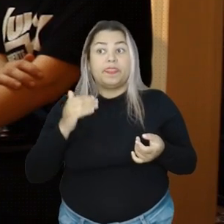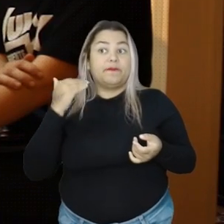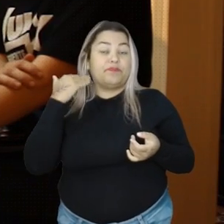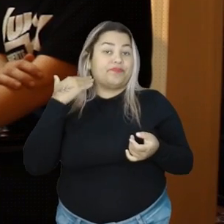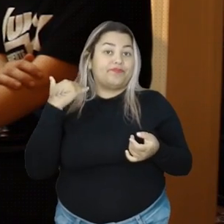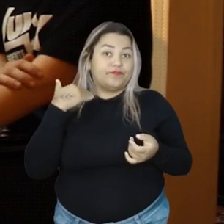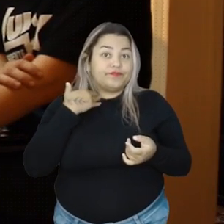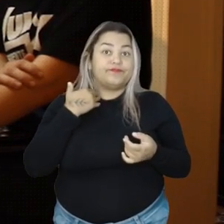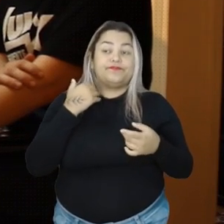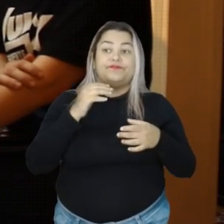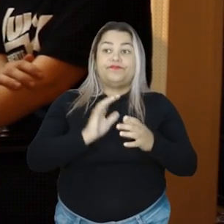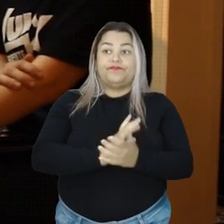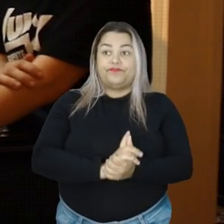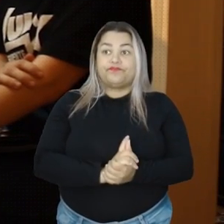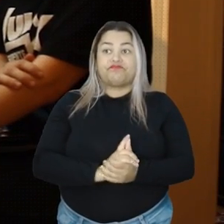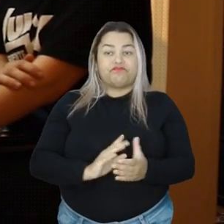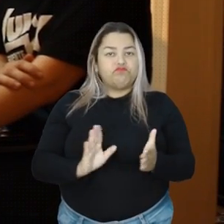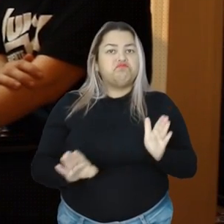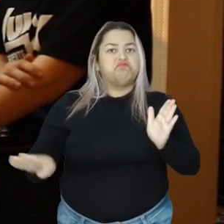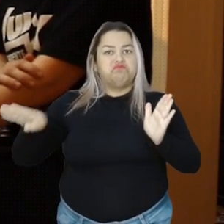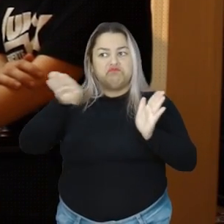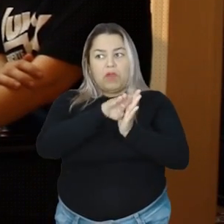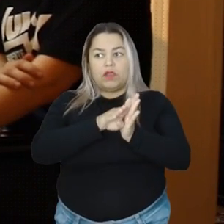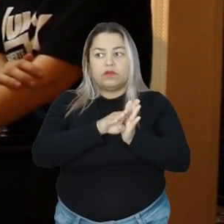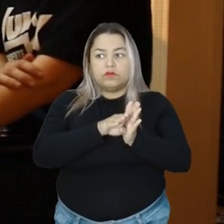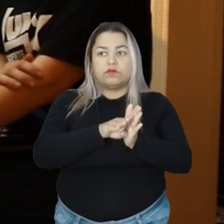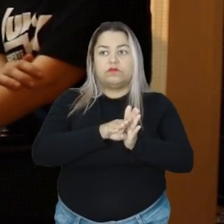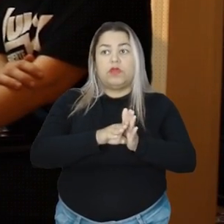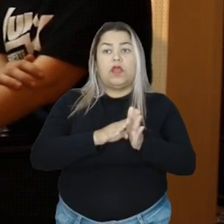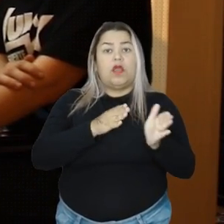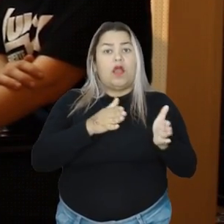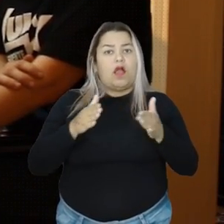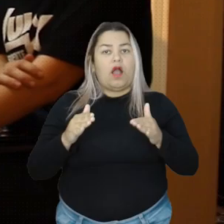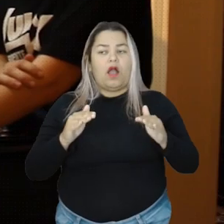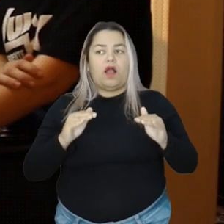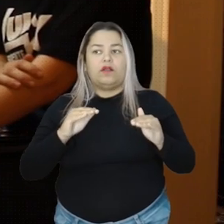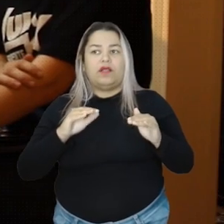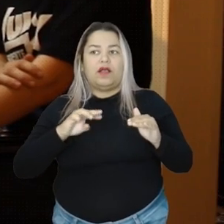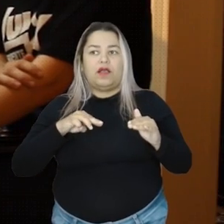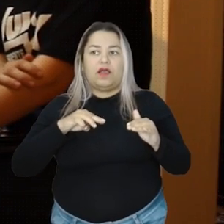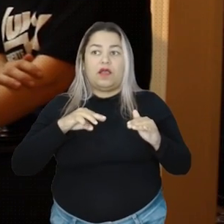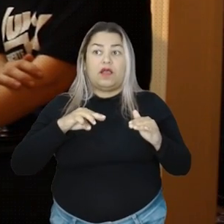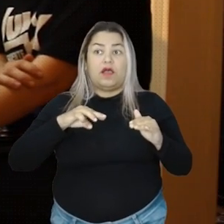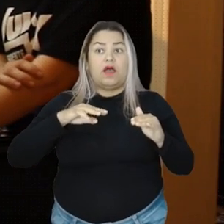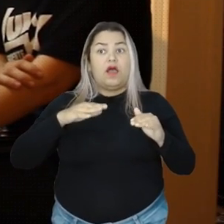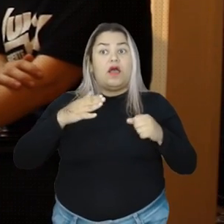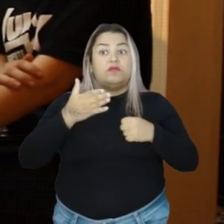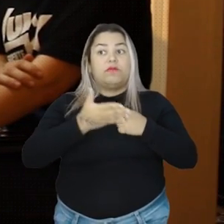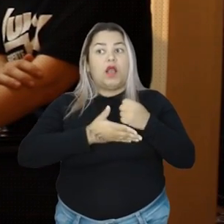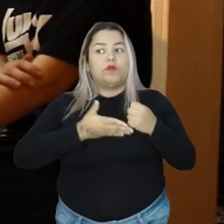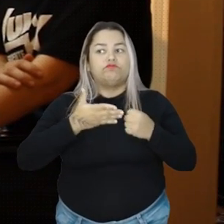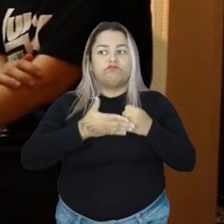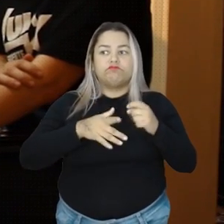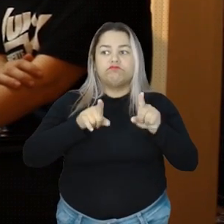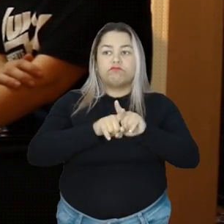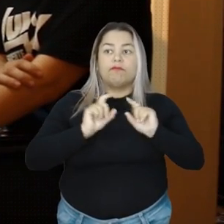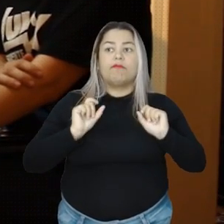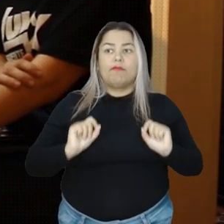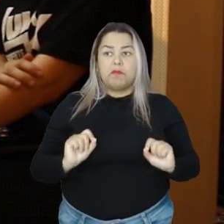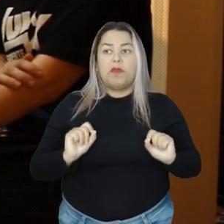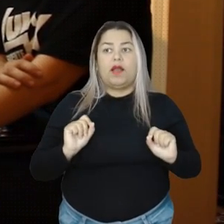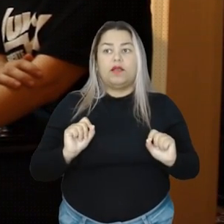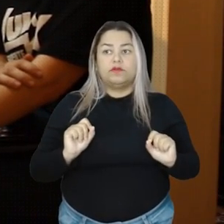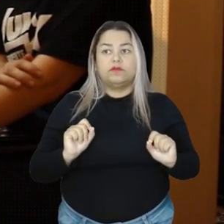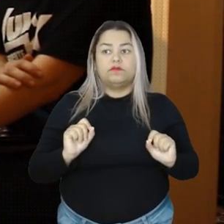um status, assim, chegava, né, chegar na classe média, assim, classe média baixa, e alguns até ser classe média,